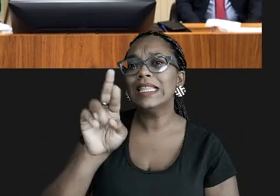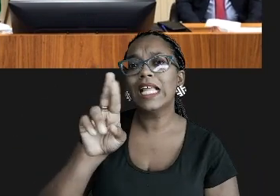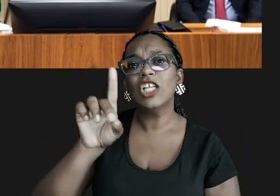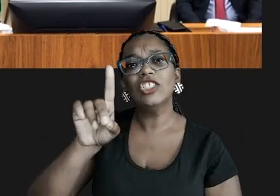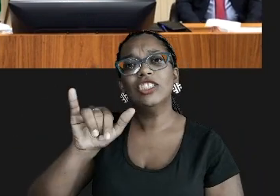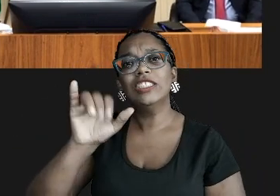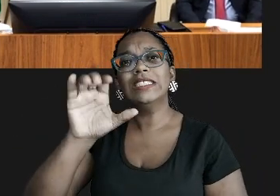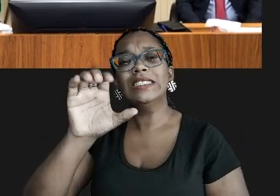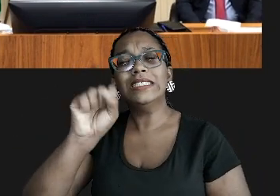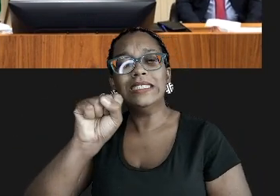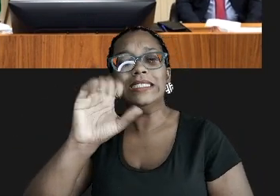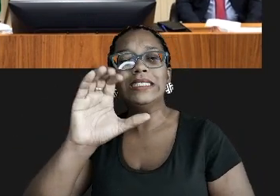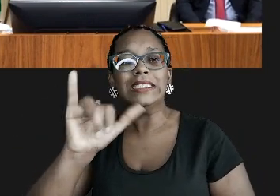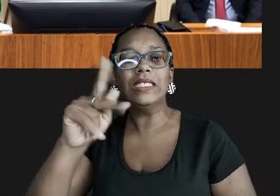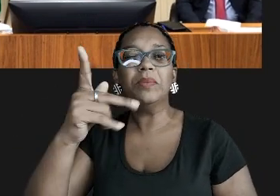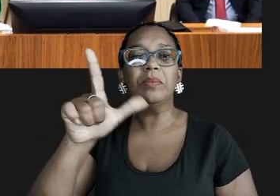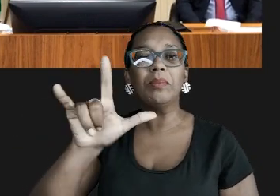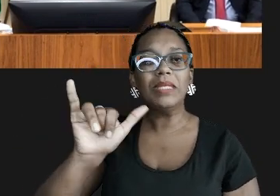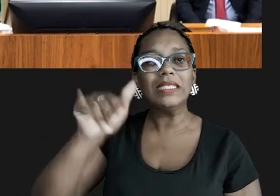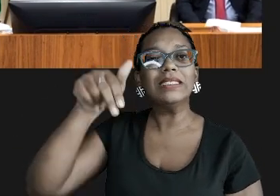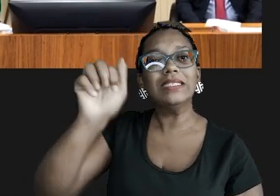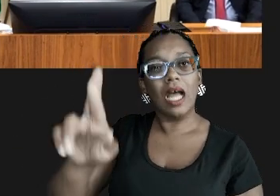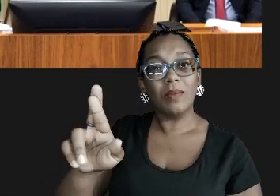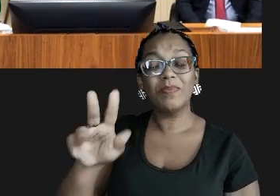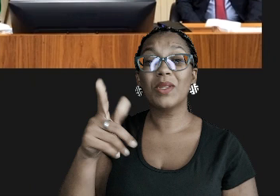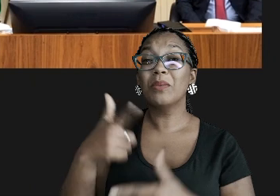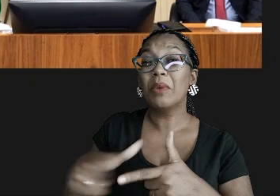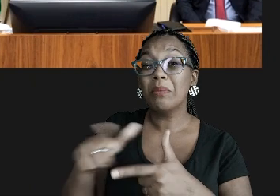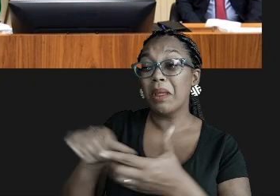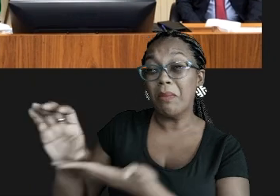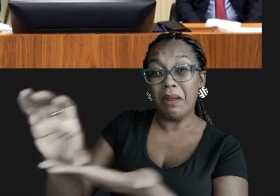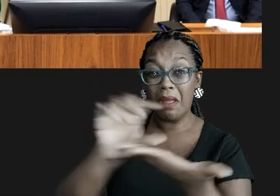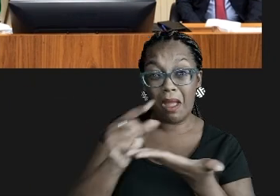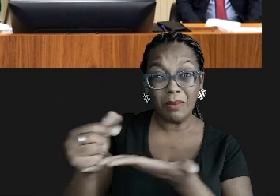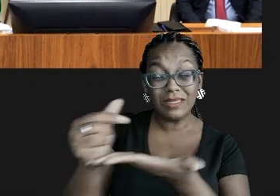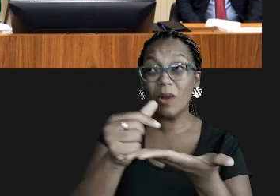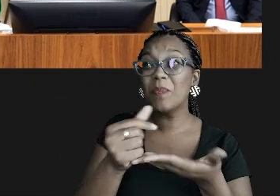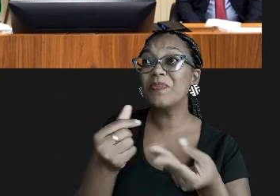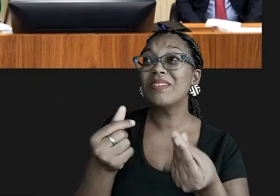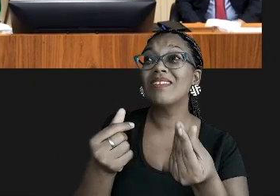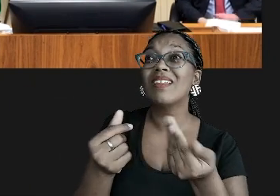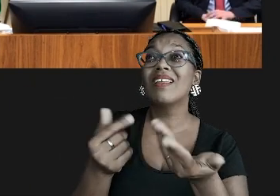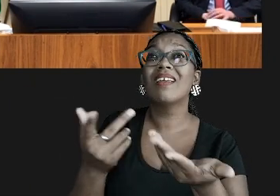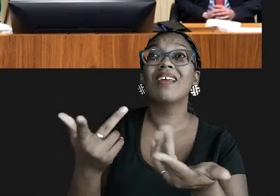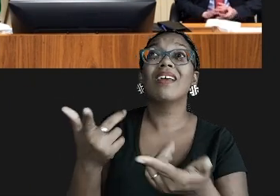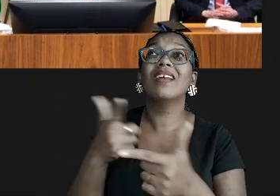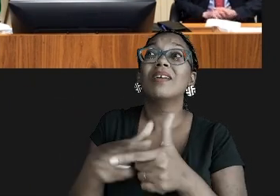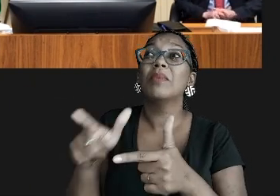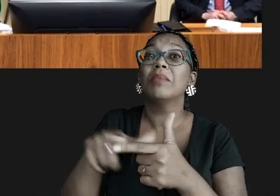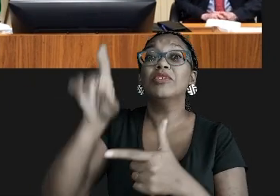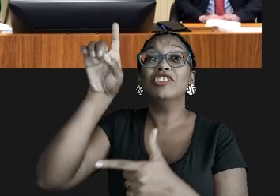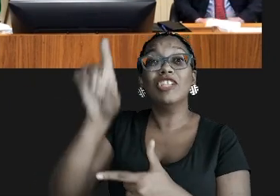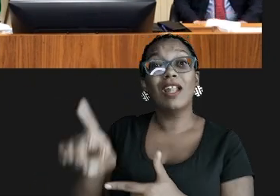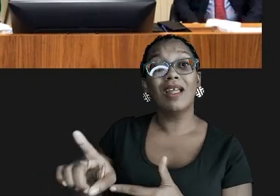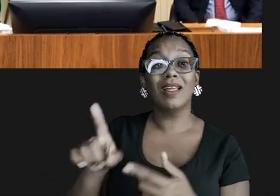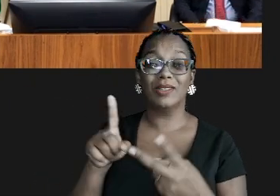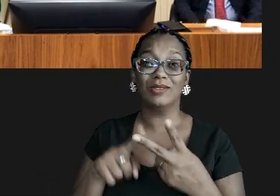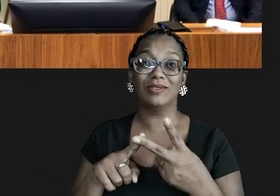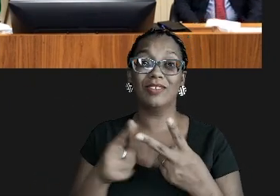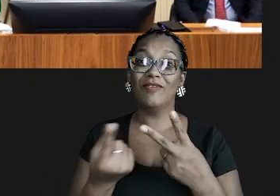setorial então assim um problema no mercado de capitais muitas vezes ele envolve fenômenos do direito